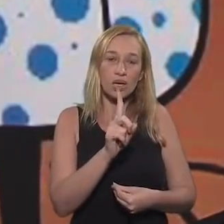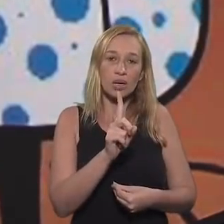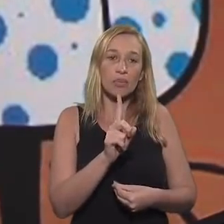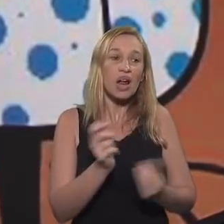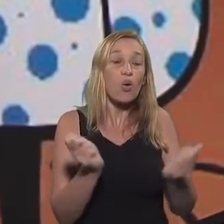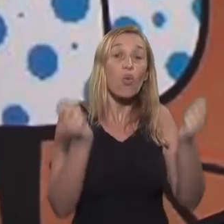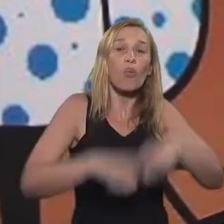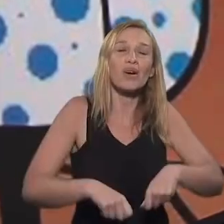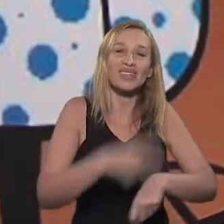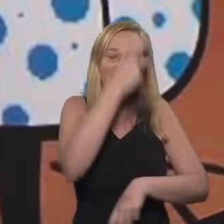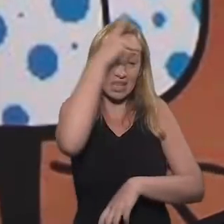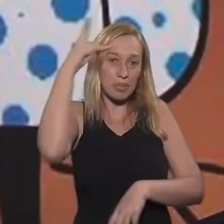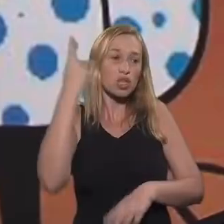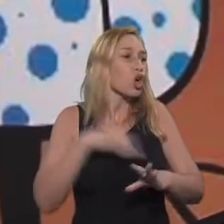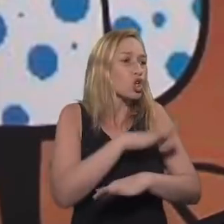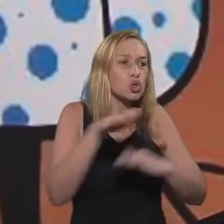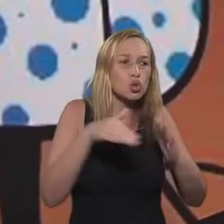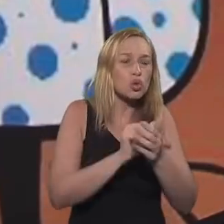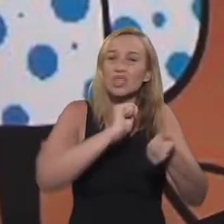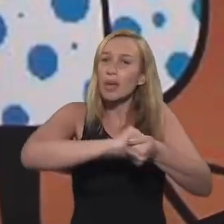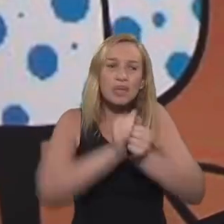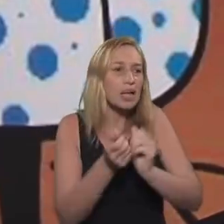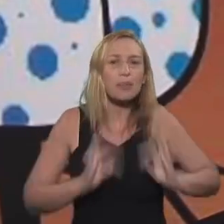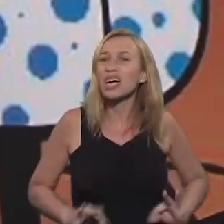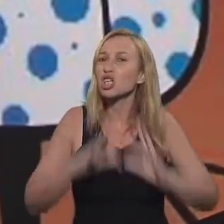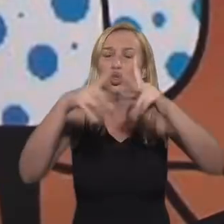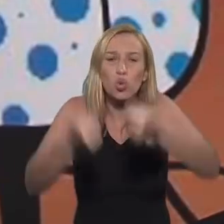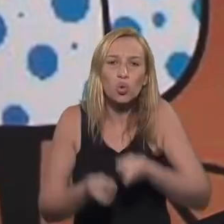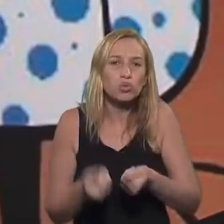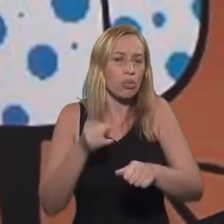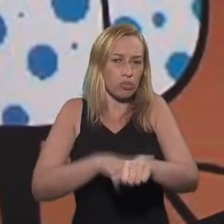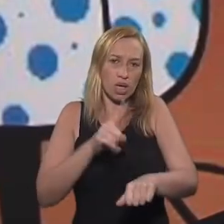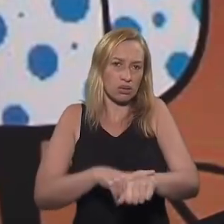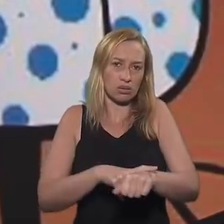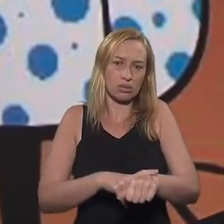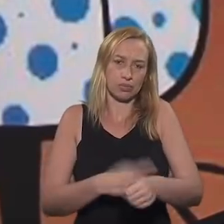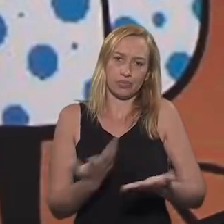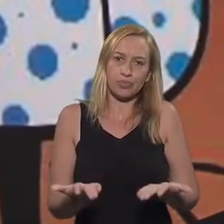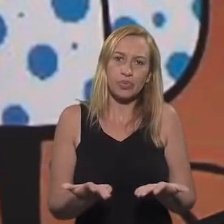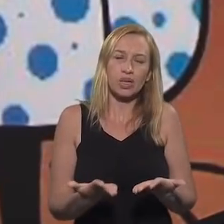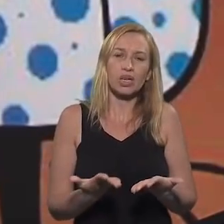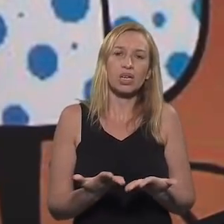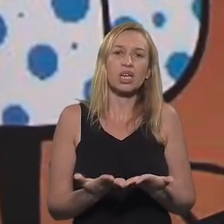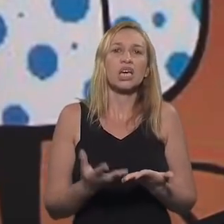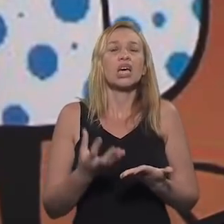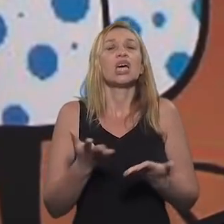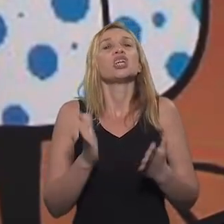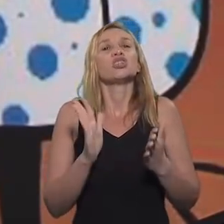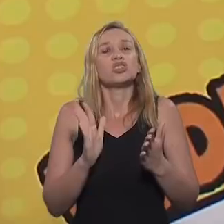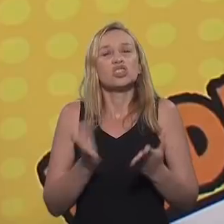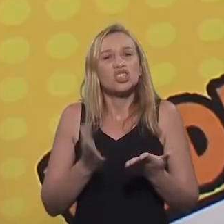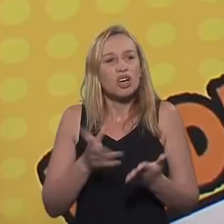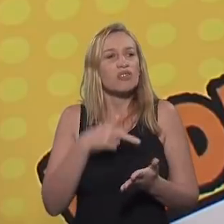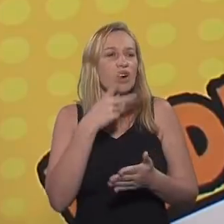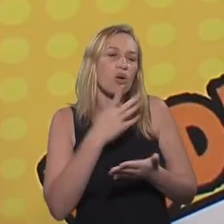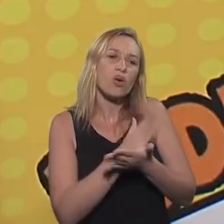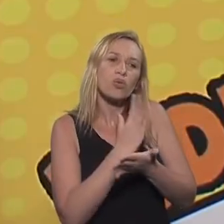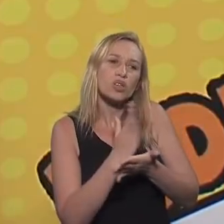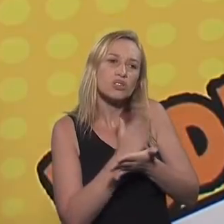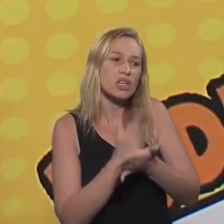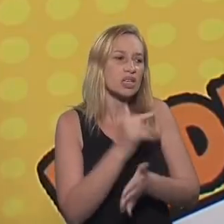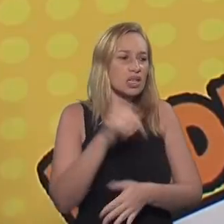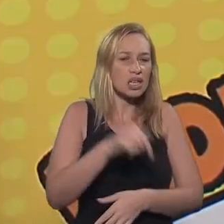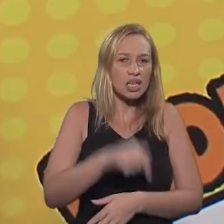ser mulher. Mas todos nós estamos aptos, né, a qualquer tipo de situação. E o senhor comentou algumas vezes aqui já